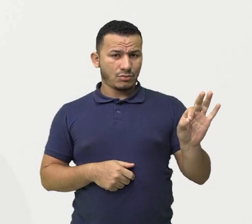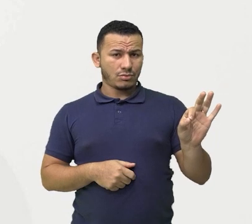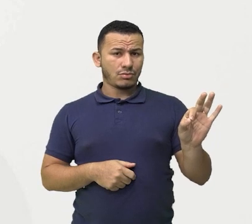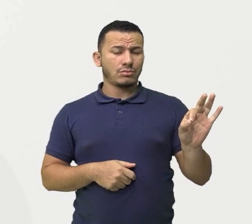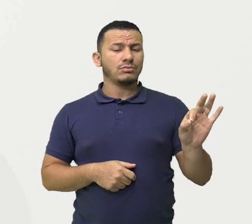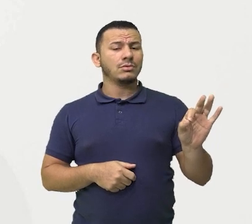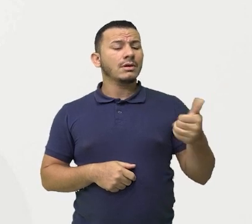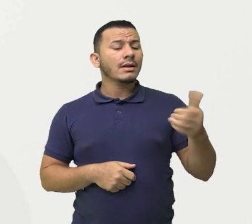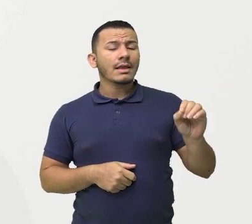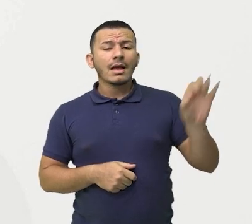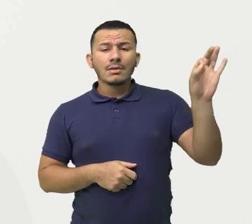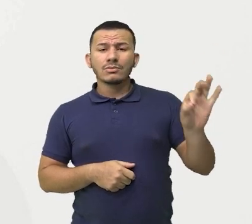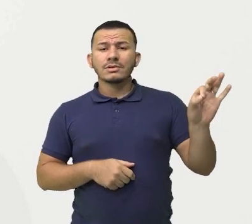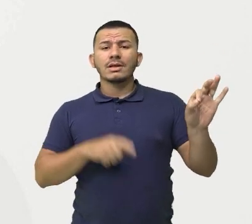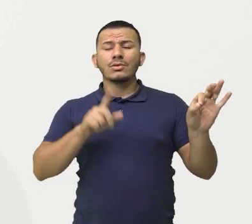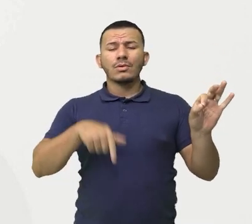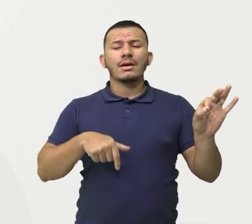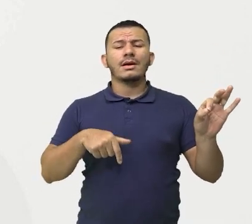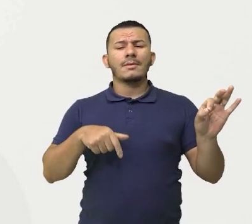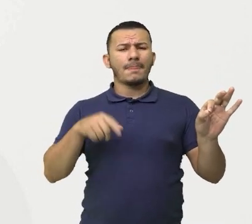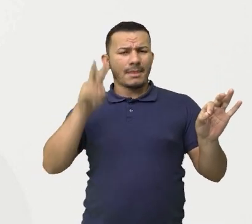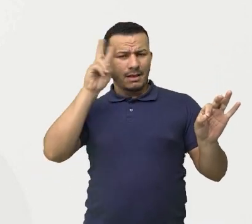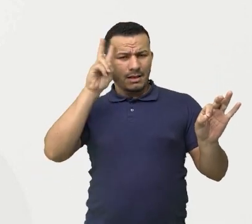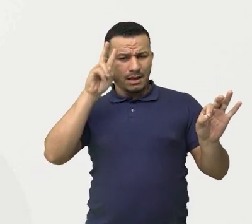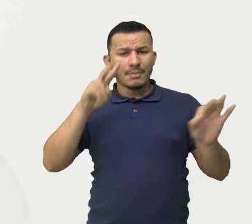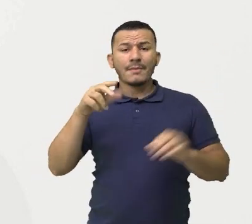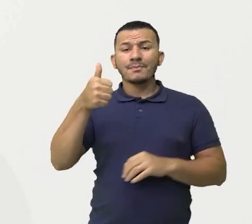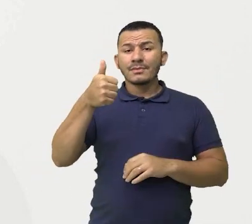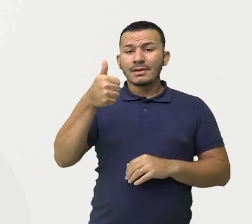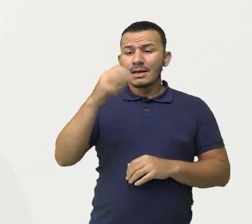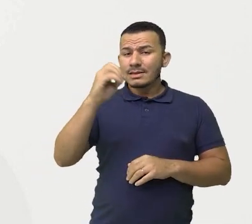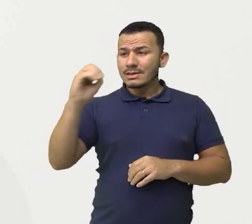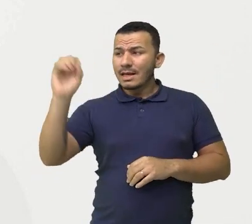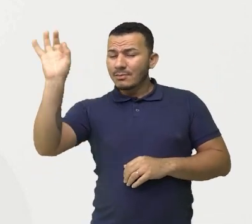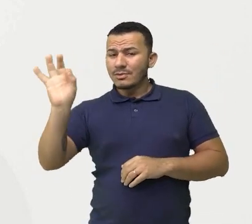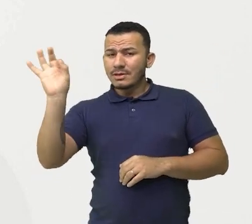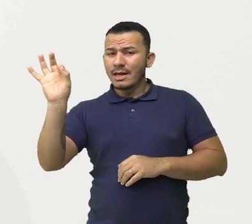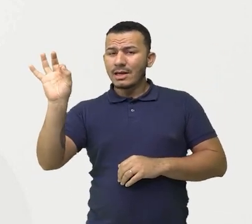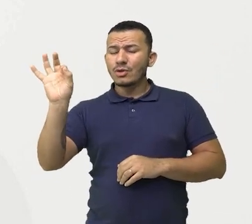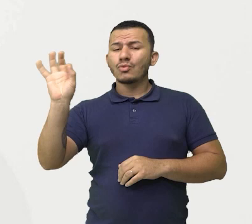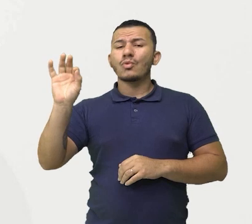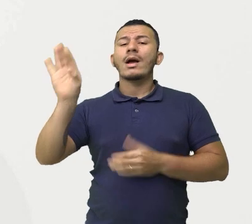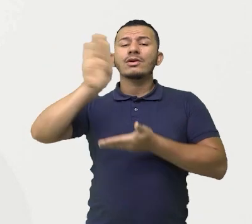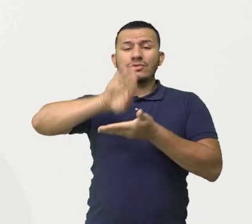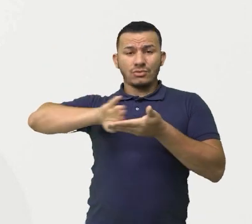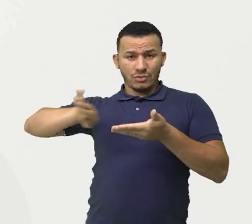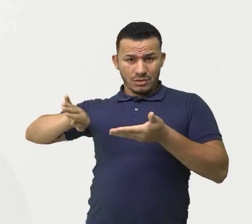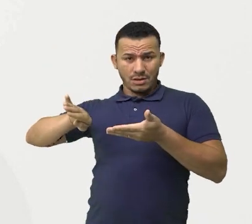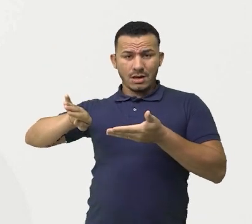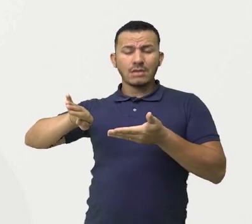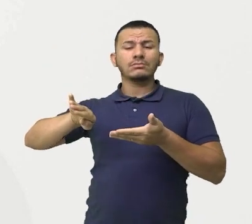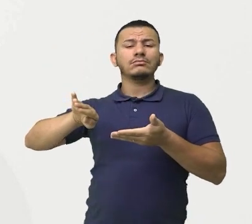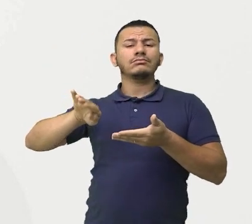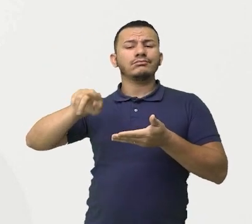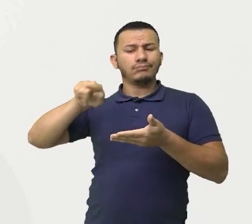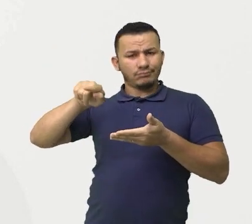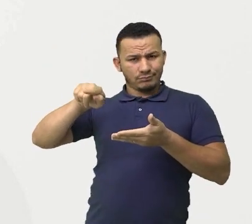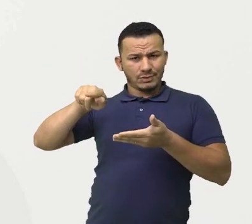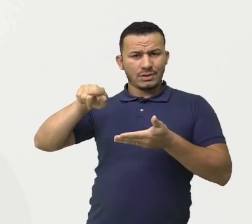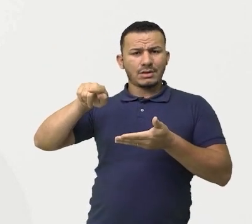parte, tá? A 10ª parte do 800. É como se nós pegássemos o 800